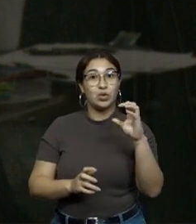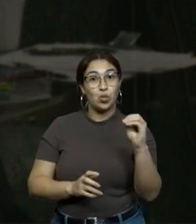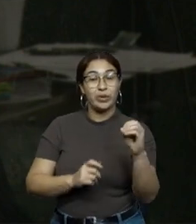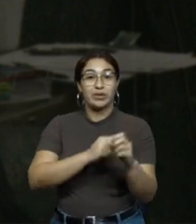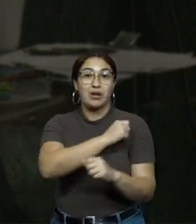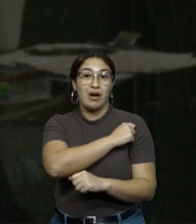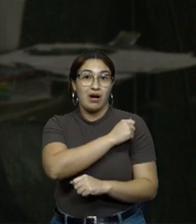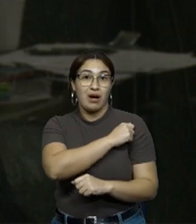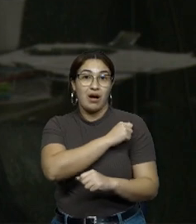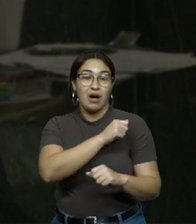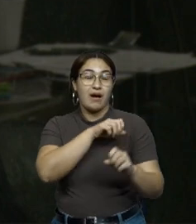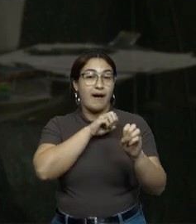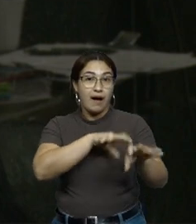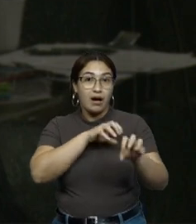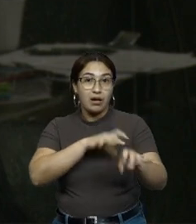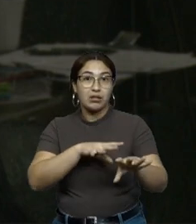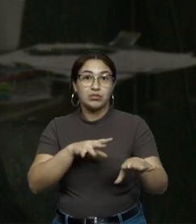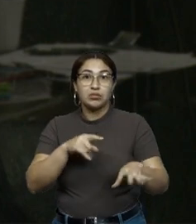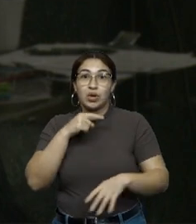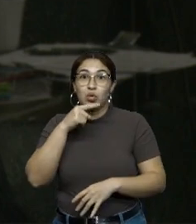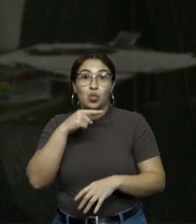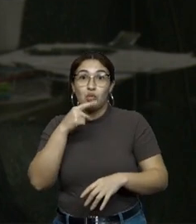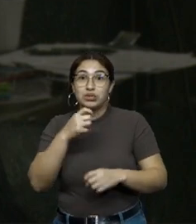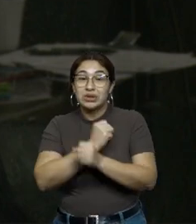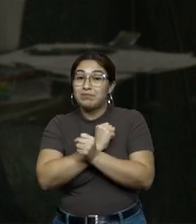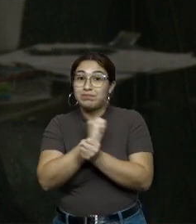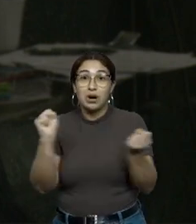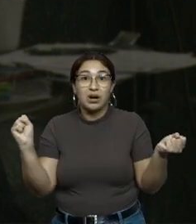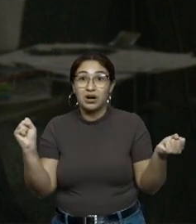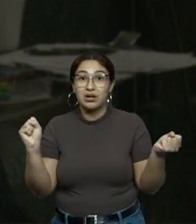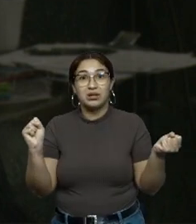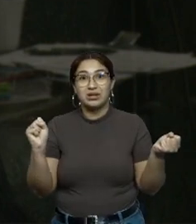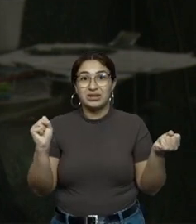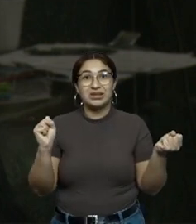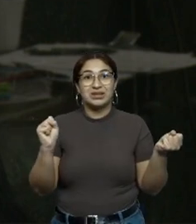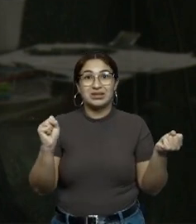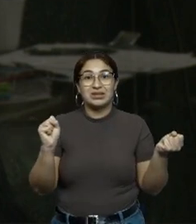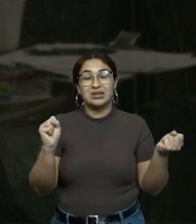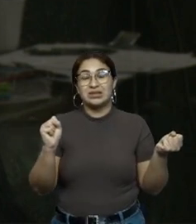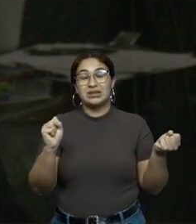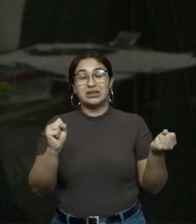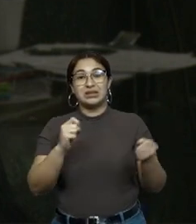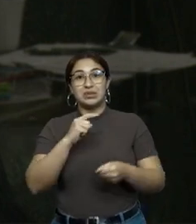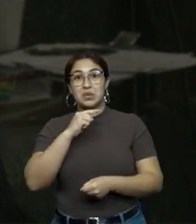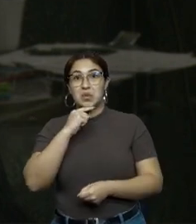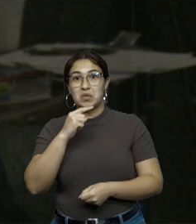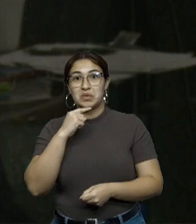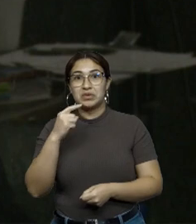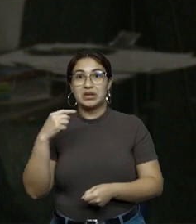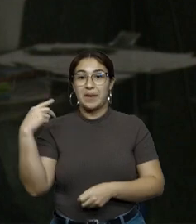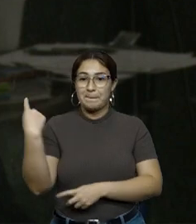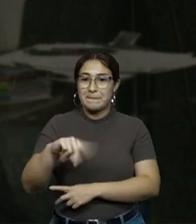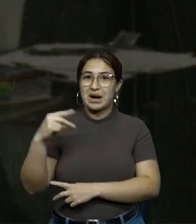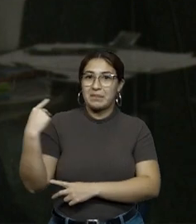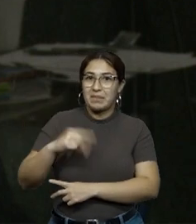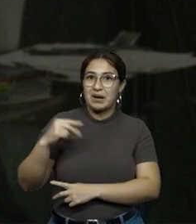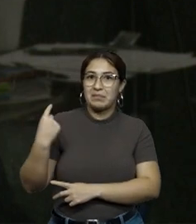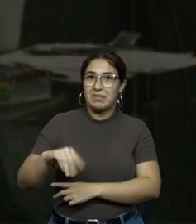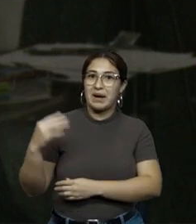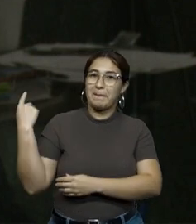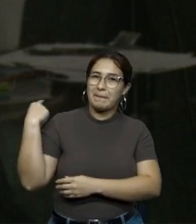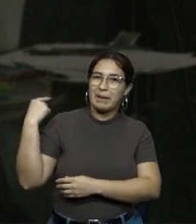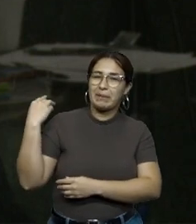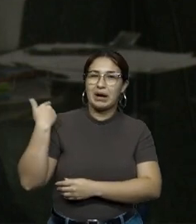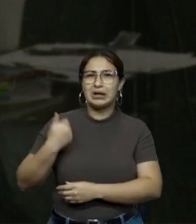isso é humanamente insuportável nós não temos condições do chicote estalar tanto nas nossas costas